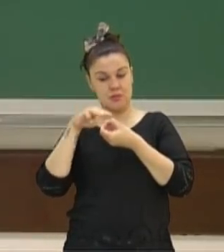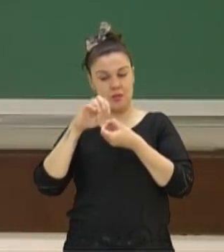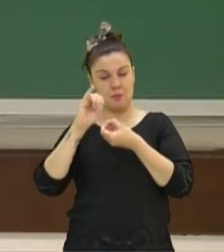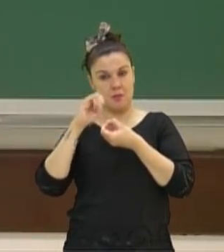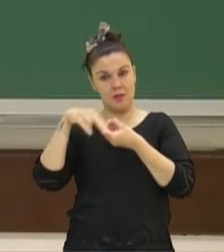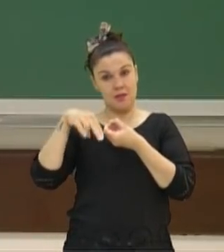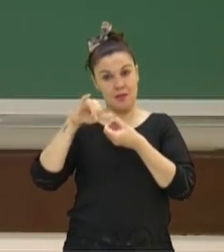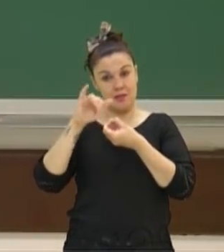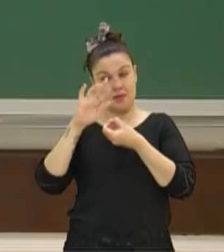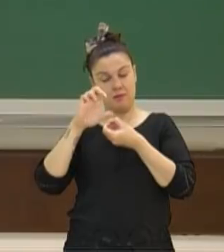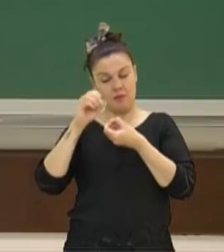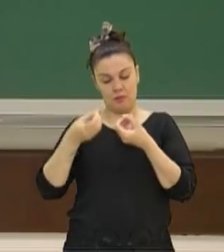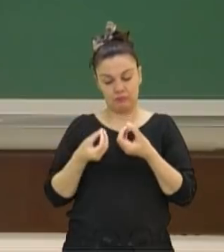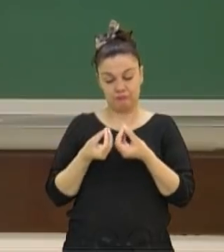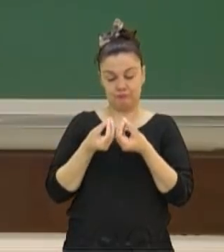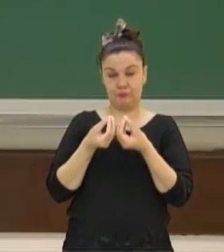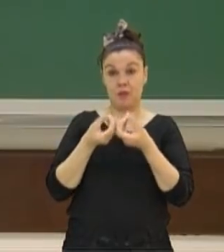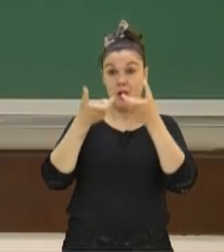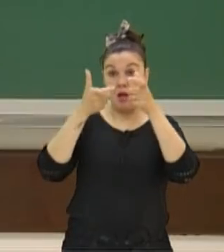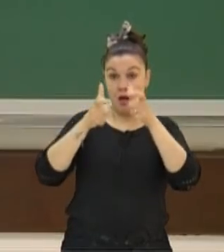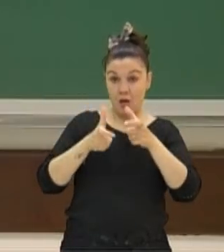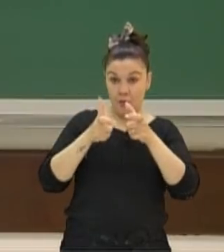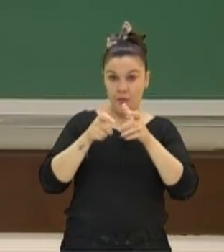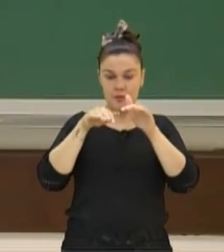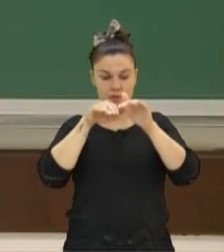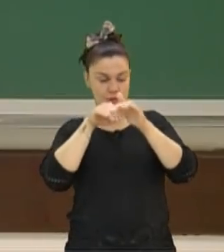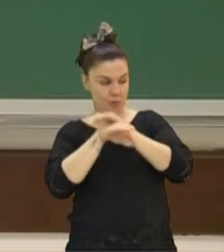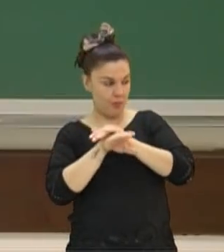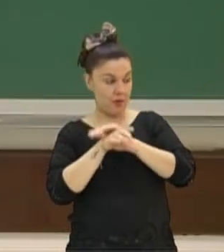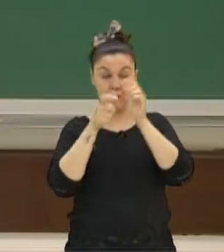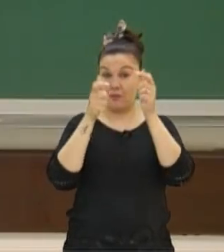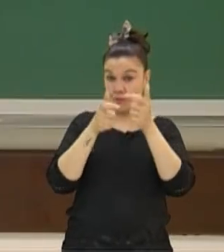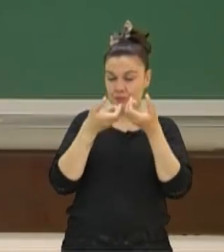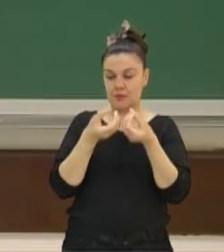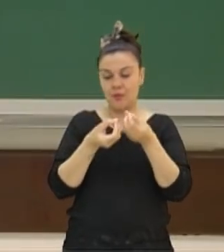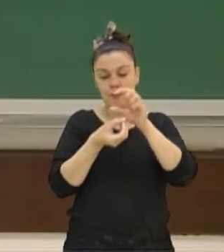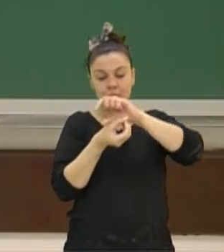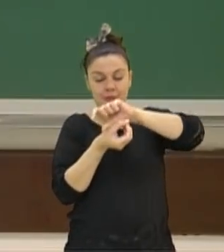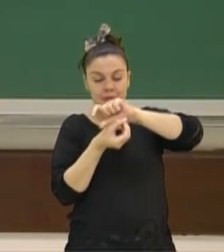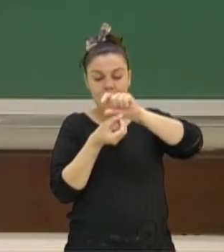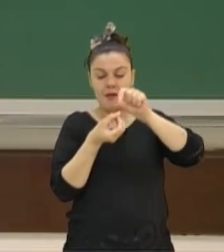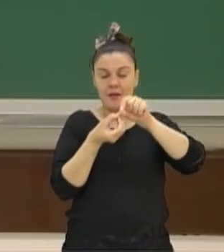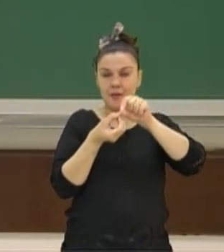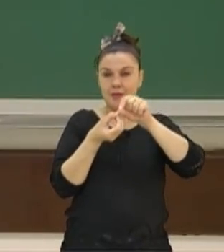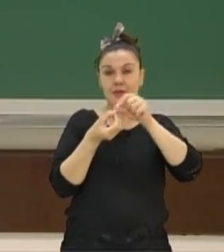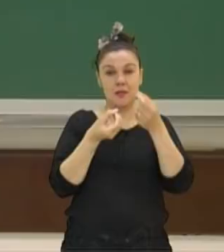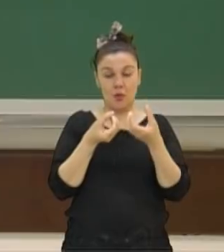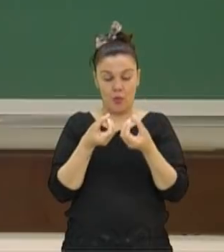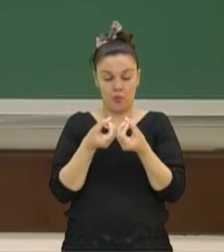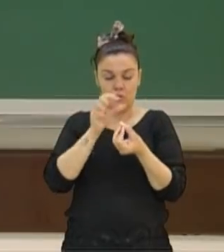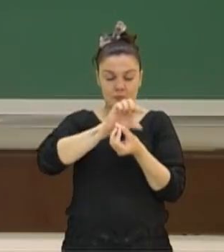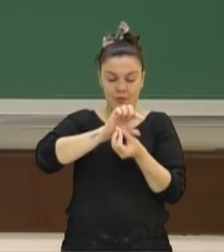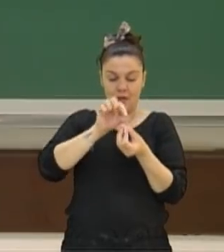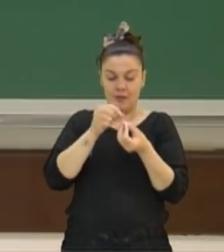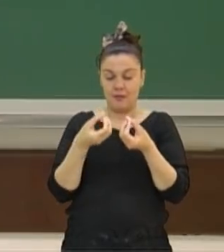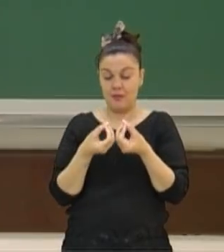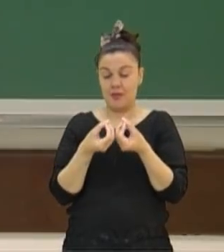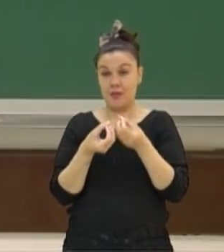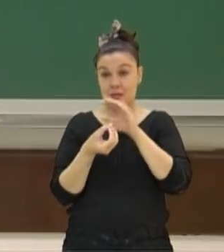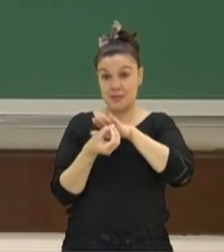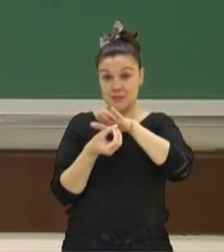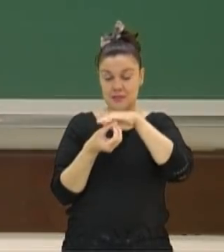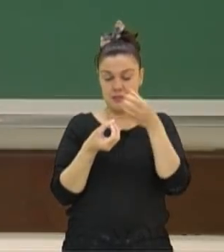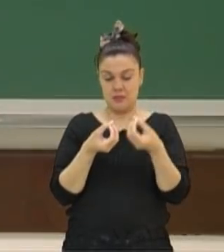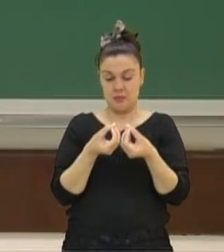no interior dos testículos. O local onde eles ficam armazenados, os epidídimos, são duas bolsinhas que ficam em